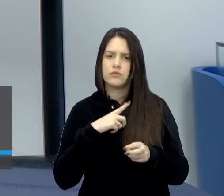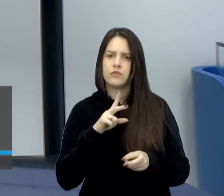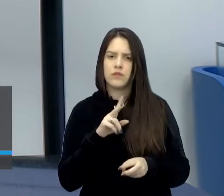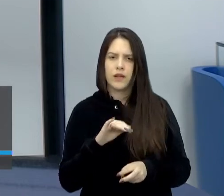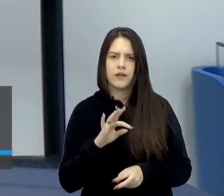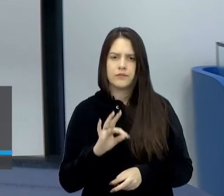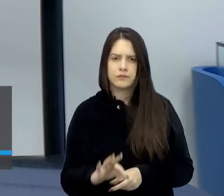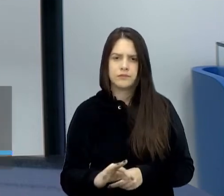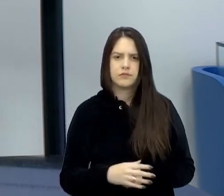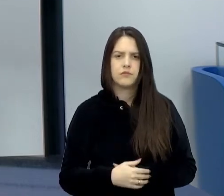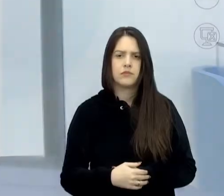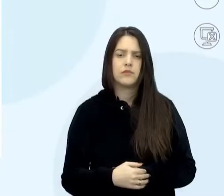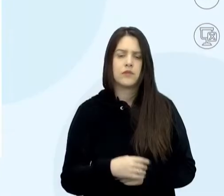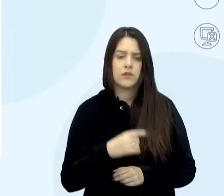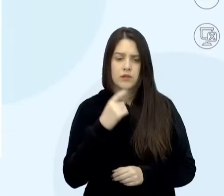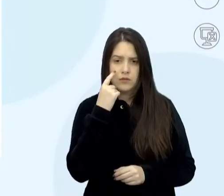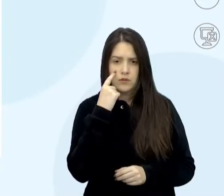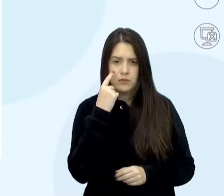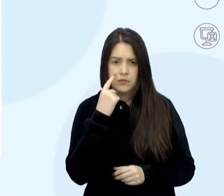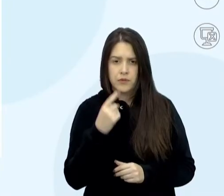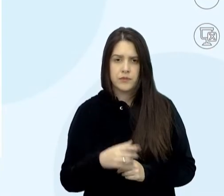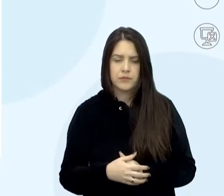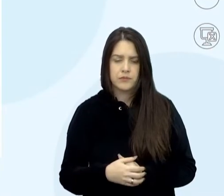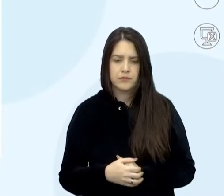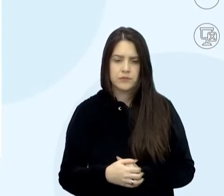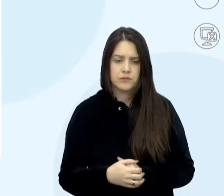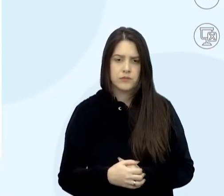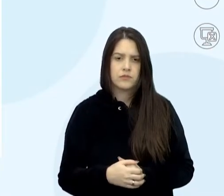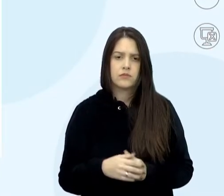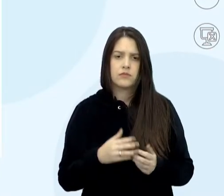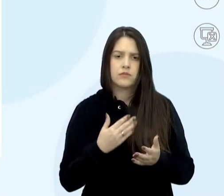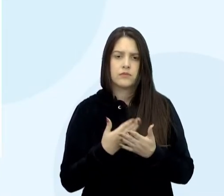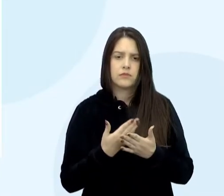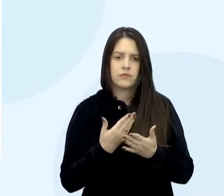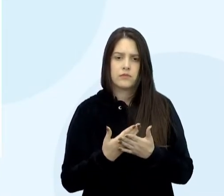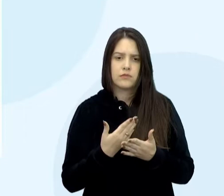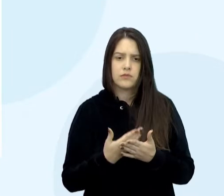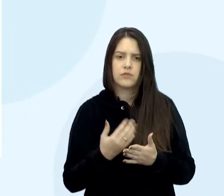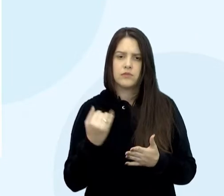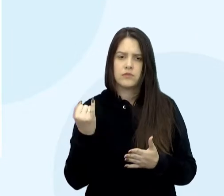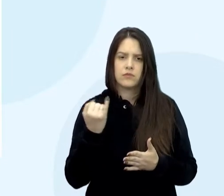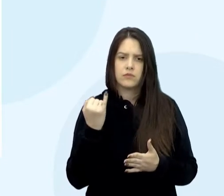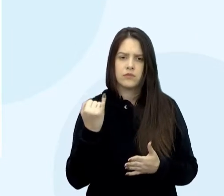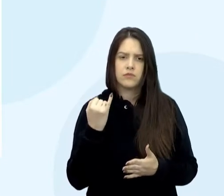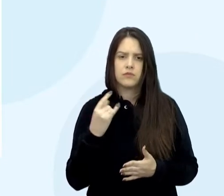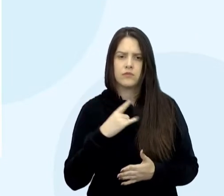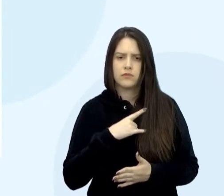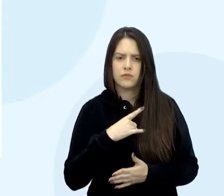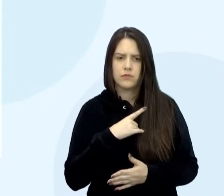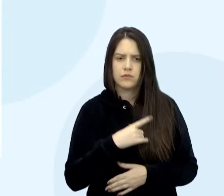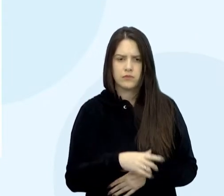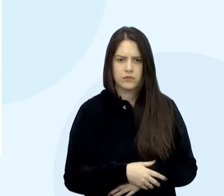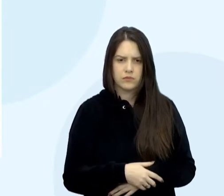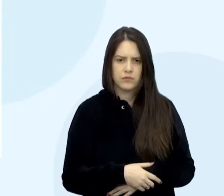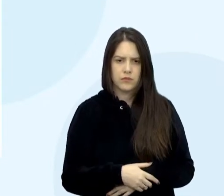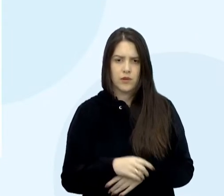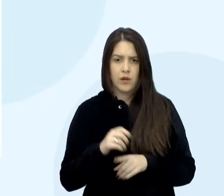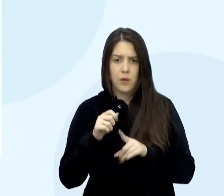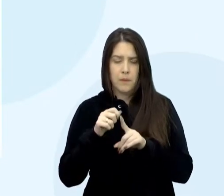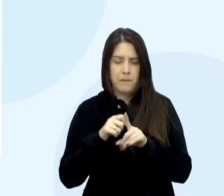leitura. Então, vamos lá, ó, no mês, pegar um que eu gastei bastante aqui, ó, no mês de novembro,